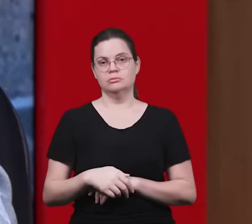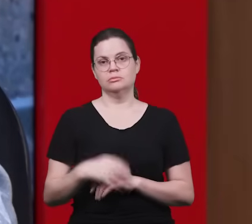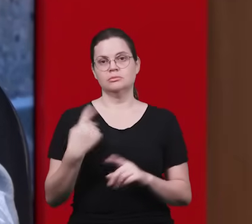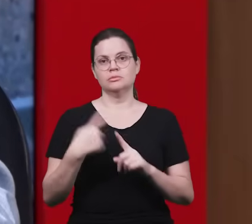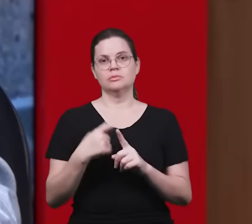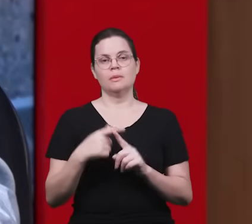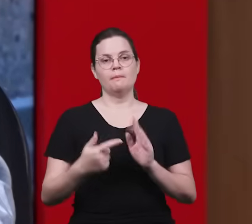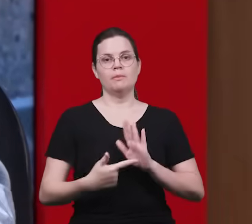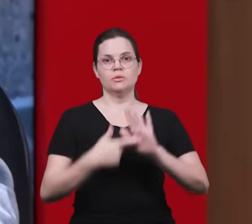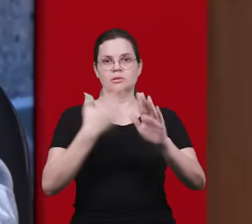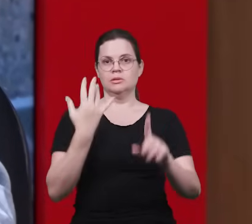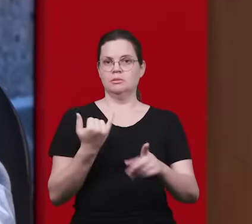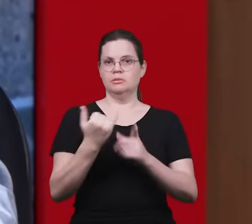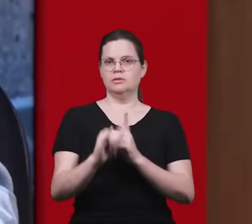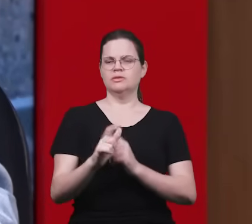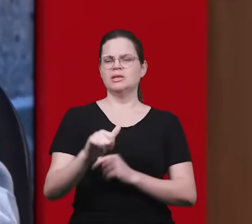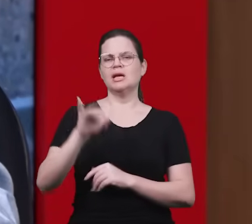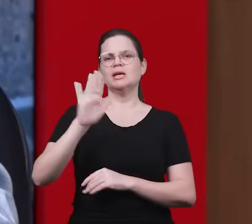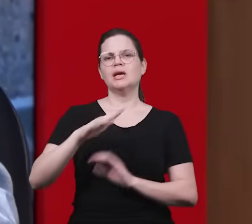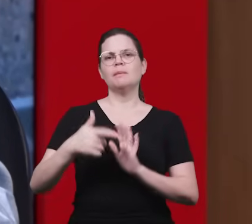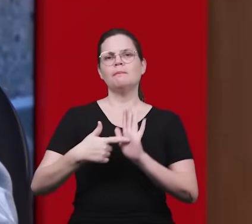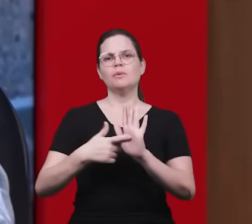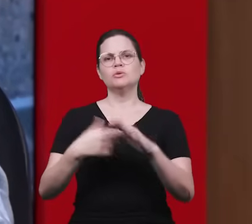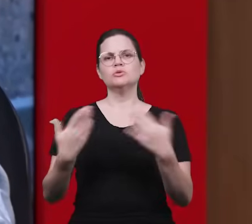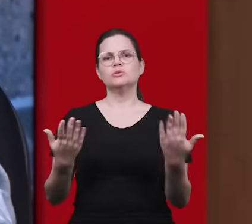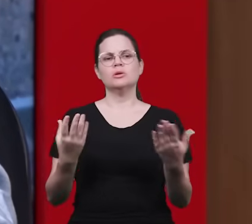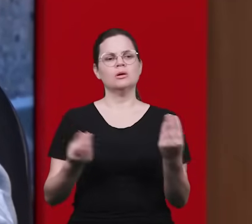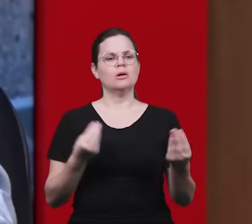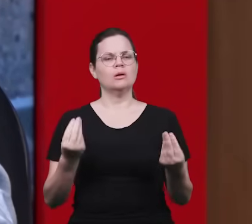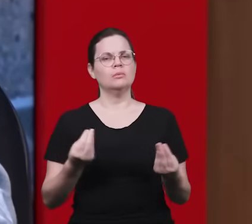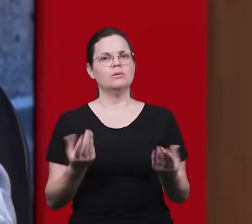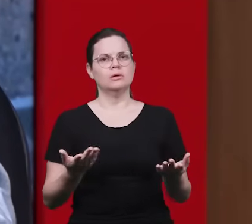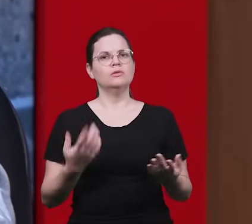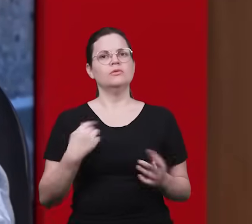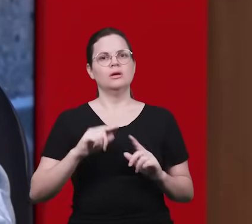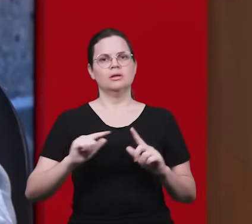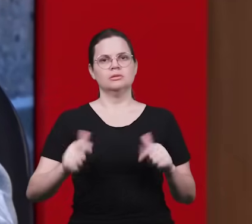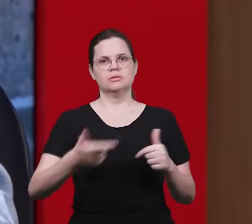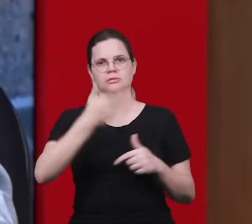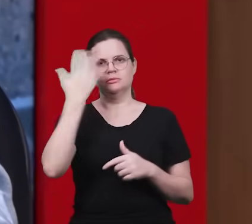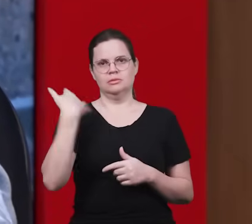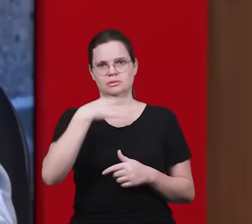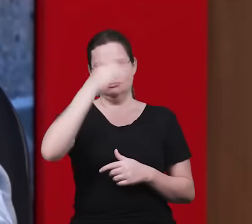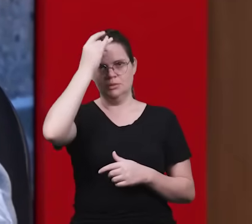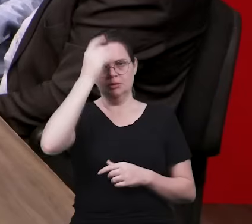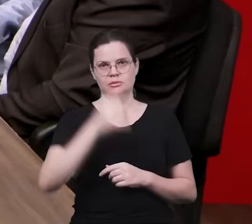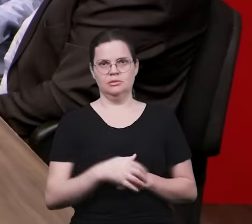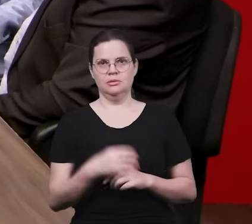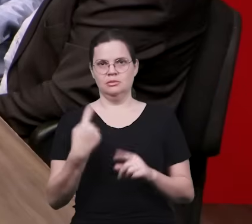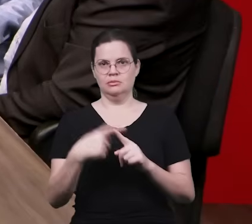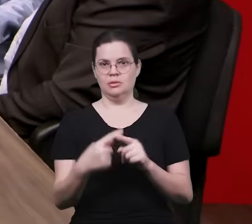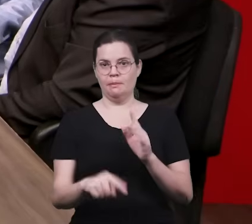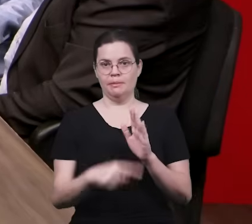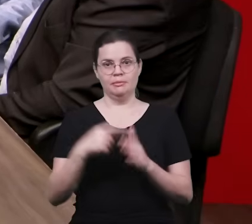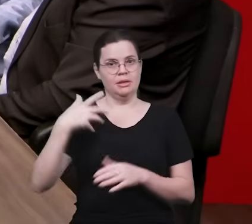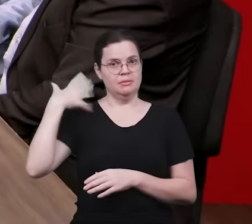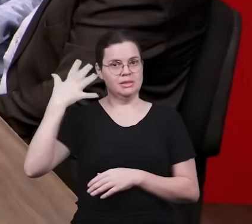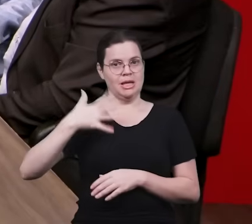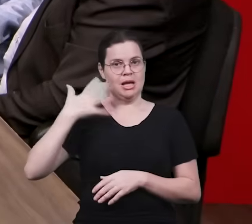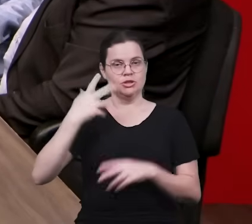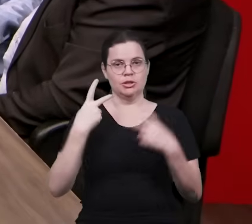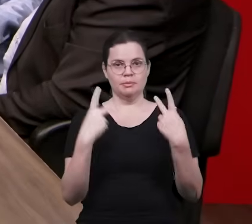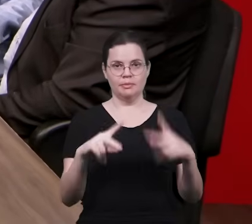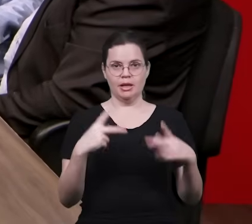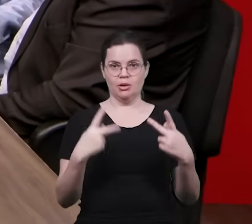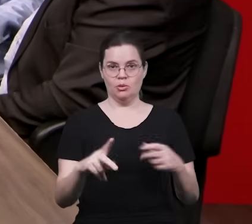seja, quem que mostrou isso para ele? Foi uma operação do Espírito Santo também, porque ele fez a primeira mensagem, ali